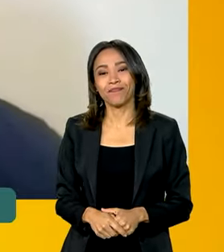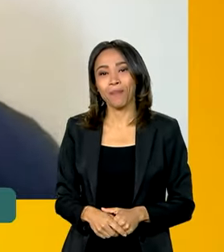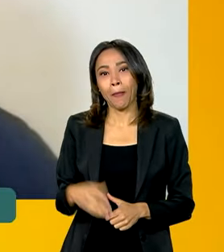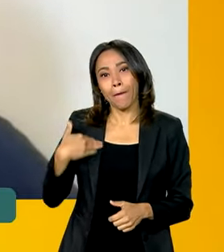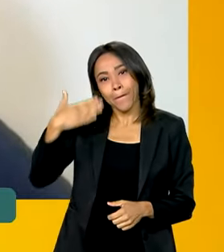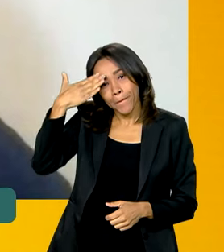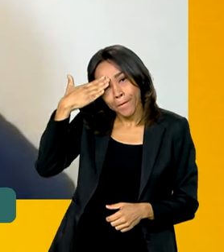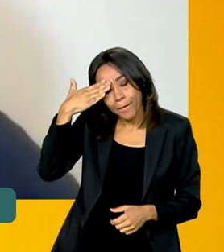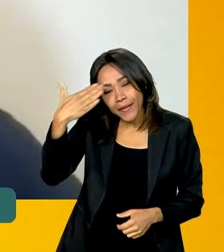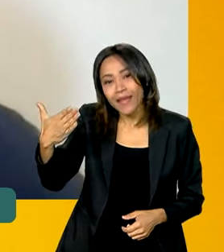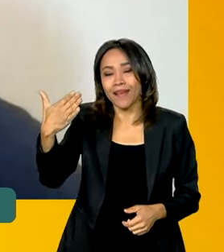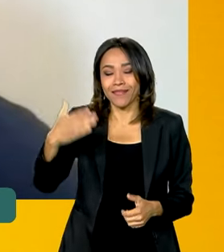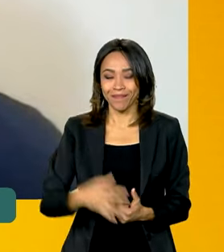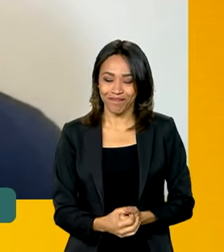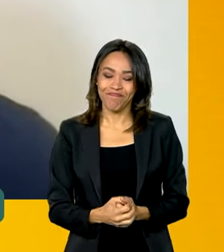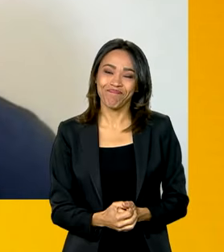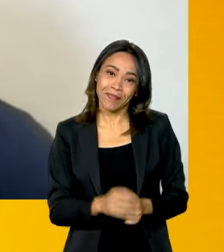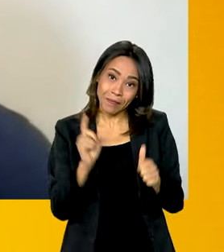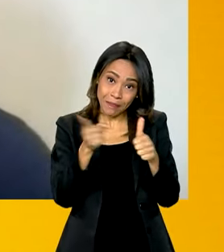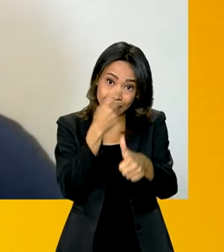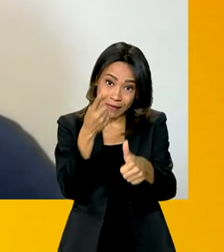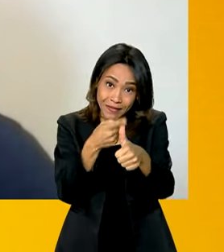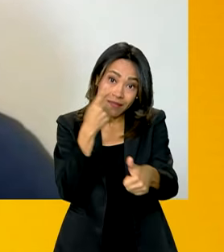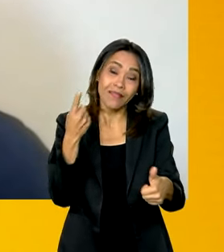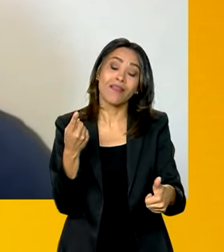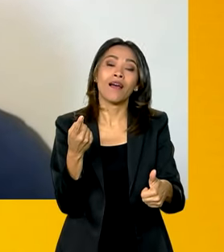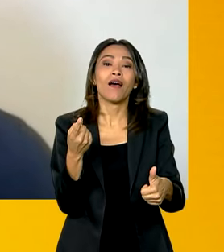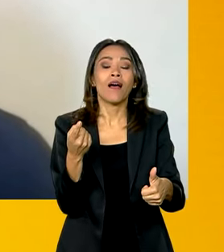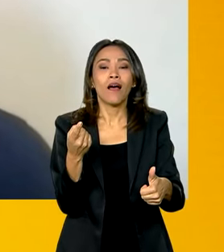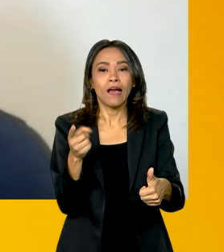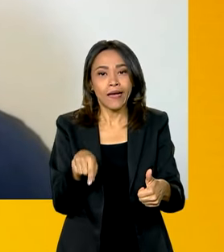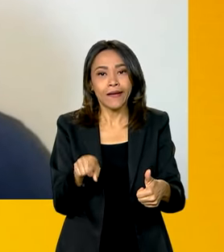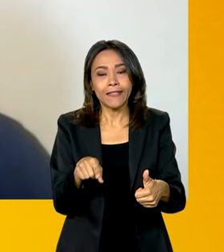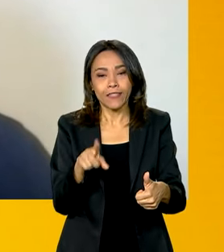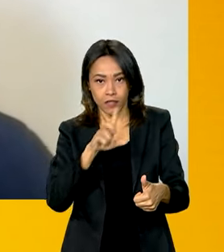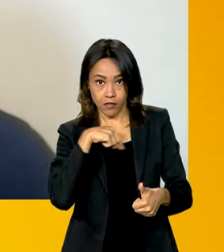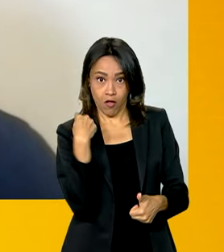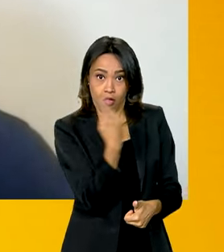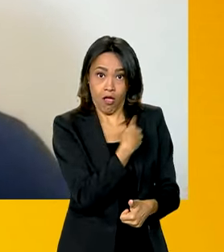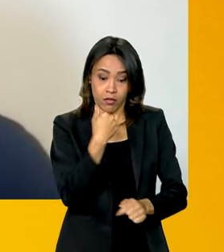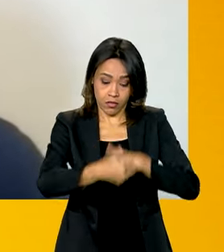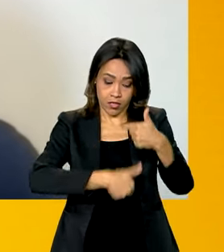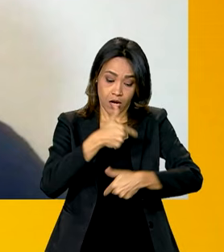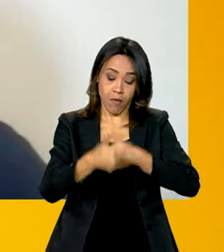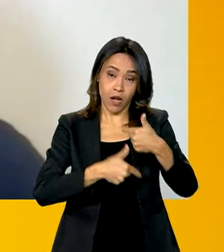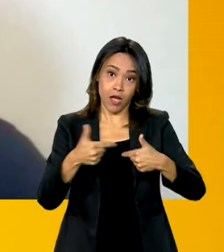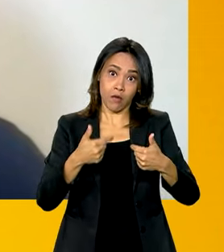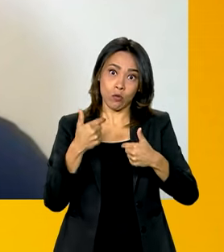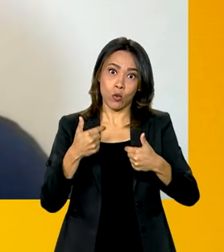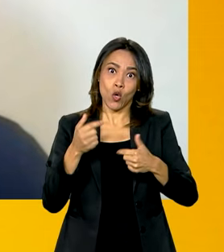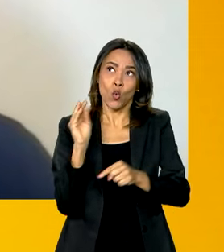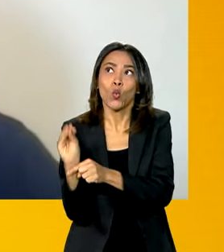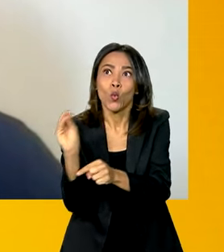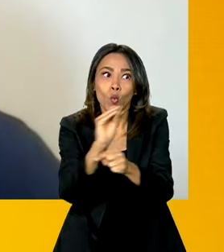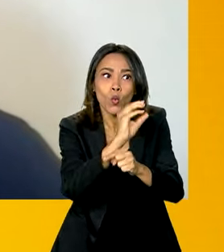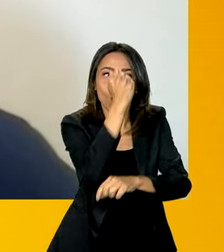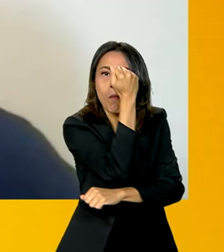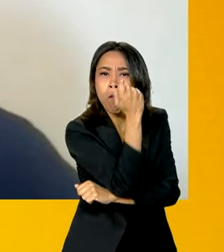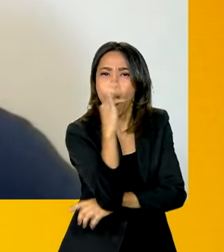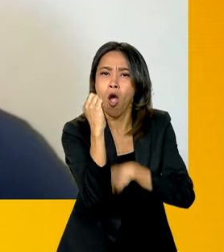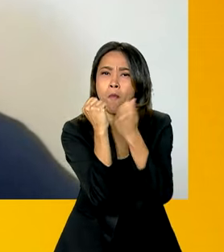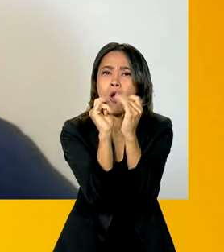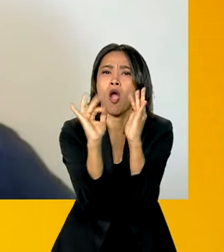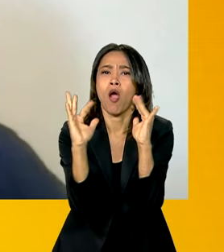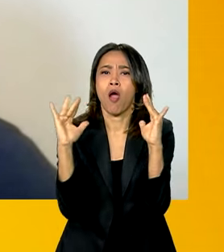Obrigada, Vanessa. Bom, primeiramente eu queria dizer que nós que trabalhamos com o meio ambiente, né, na parte da zona